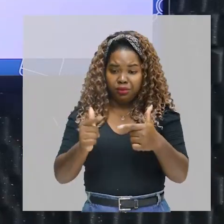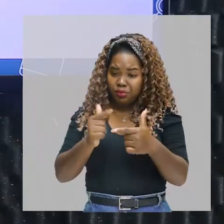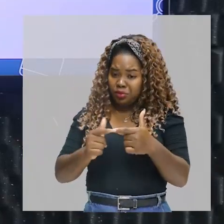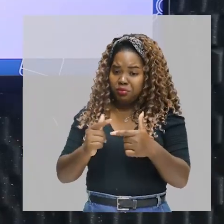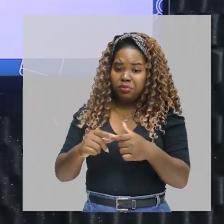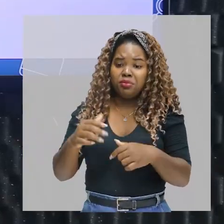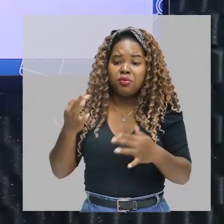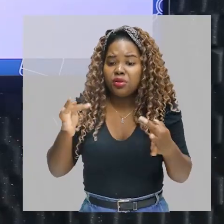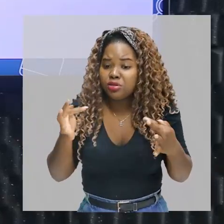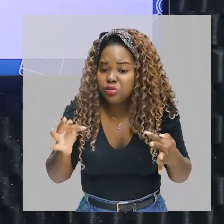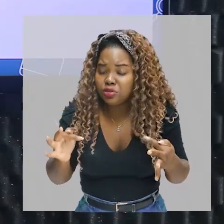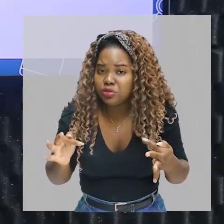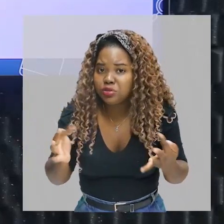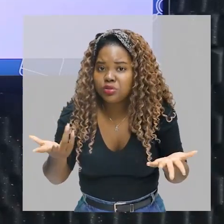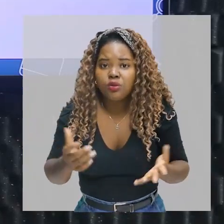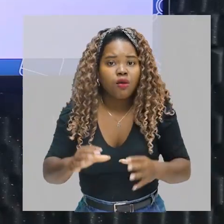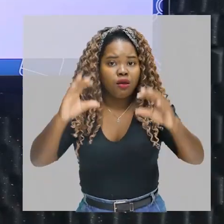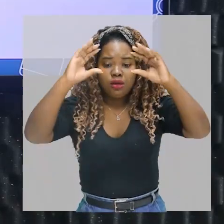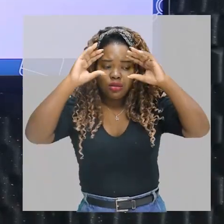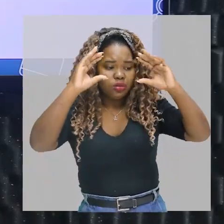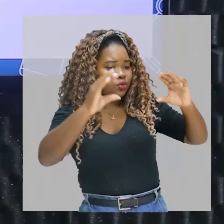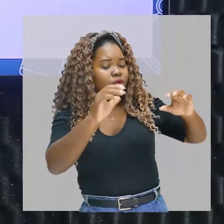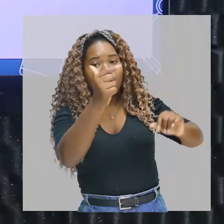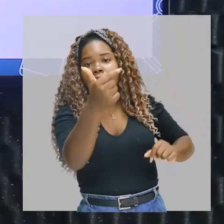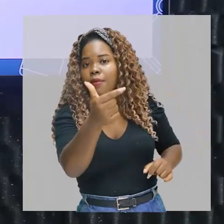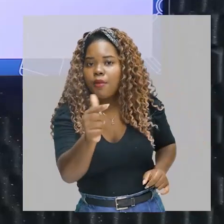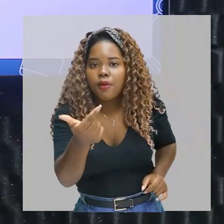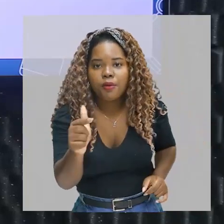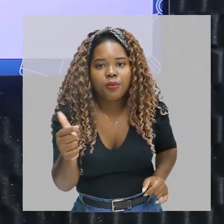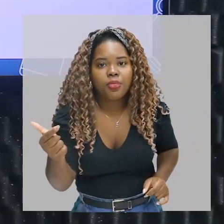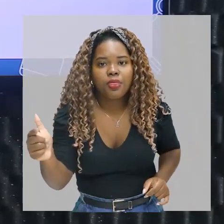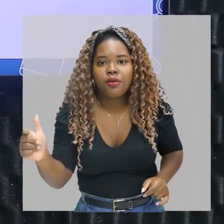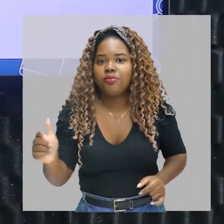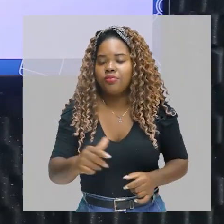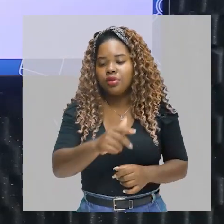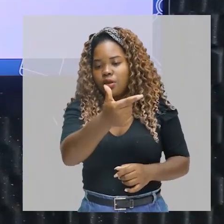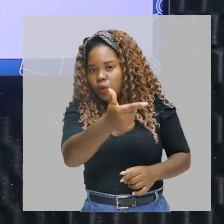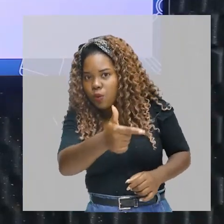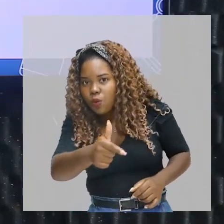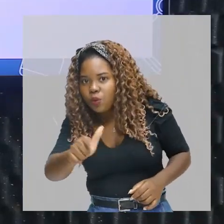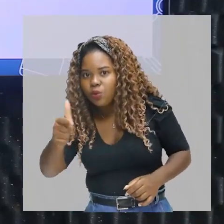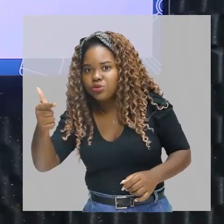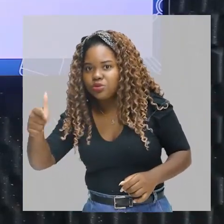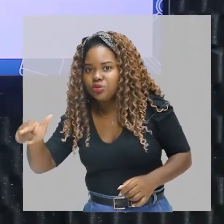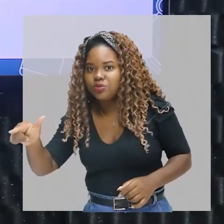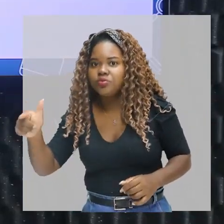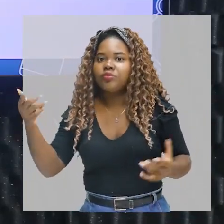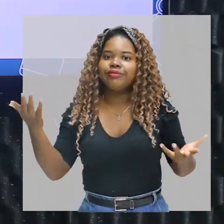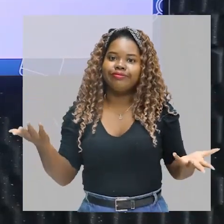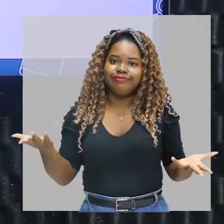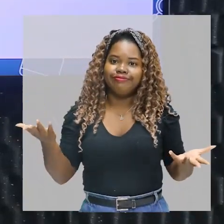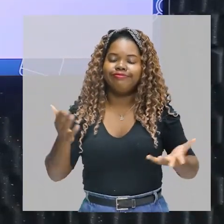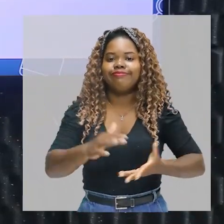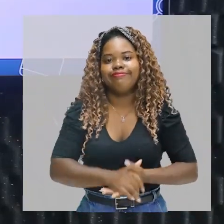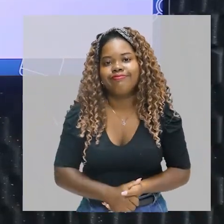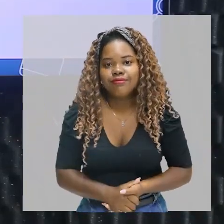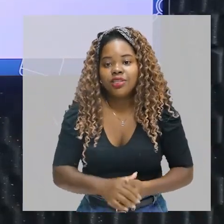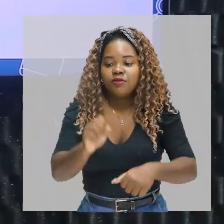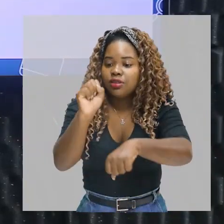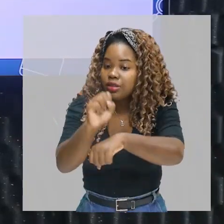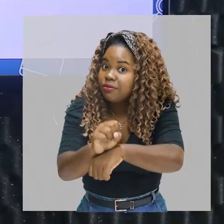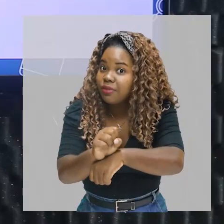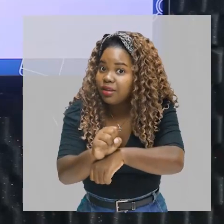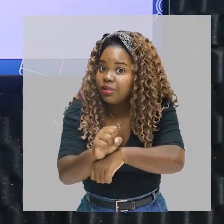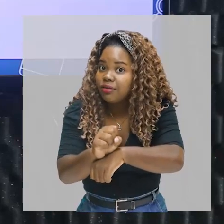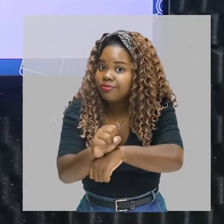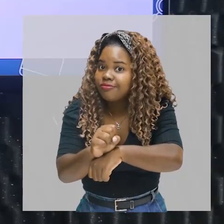vai o quê? Ele não vai estar respeitando a continuidade. Ele vai parar por um tempo para precisar